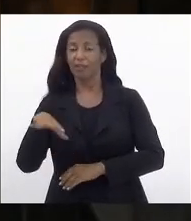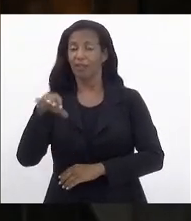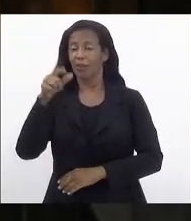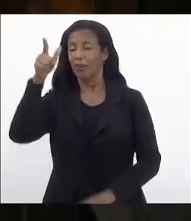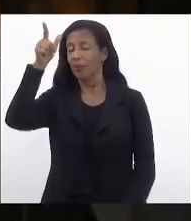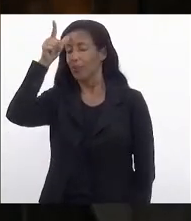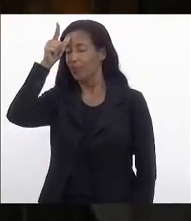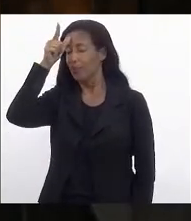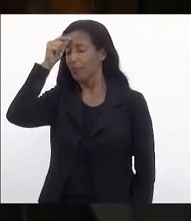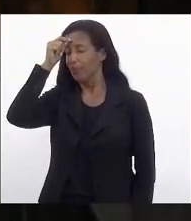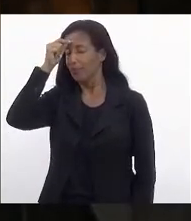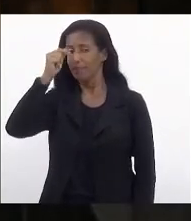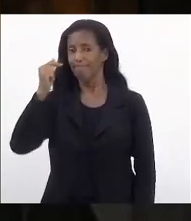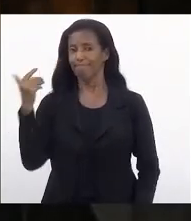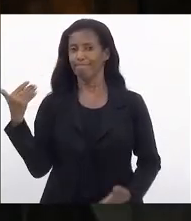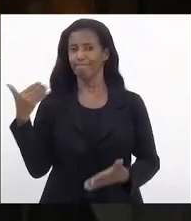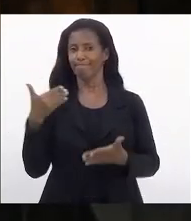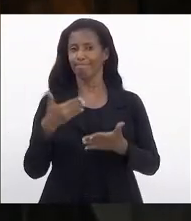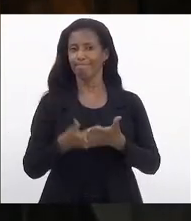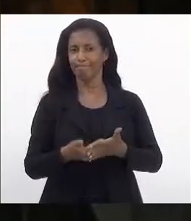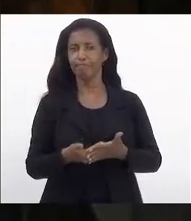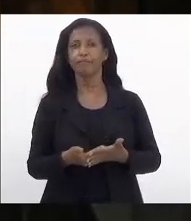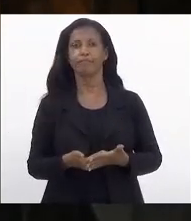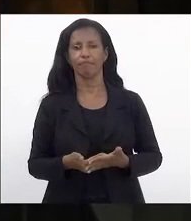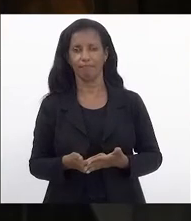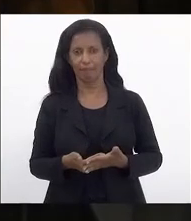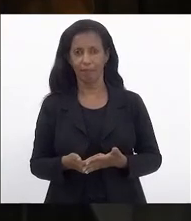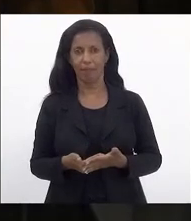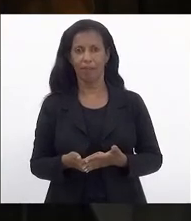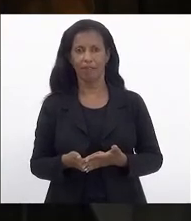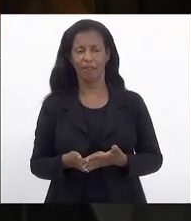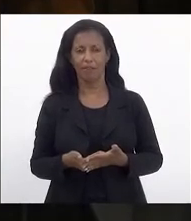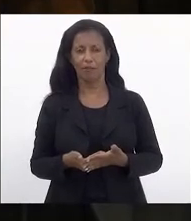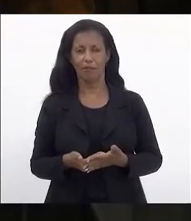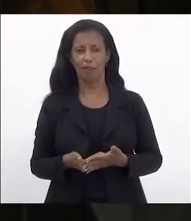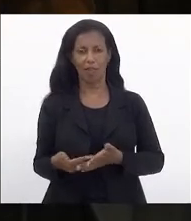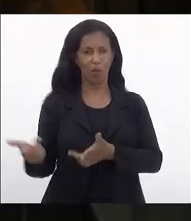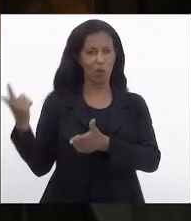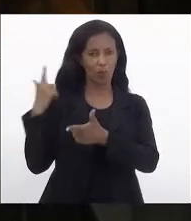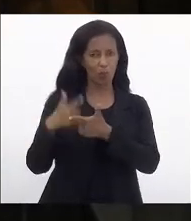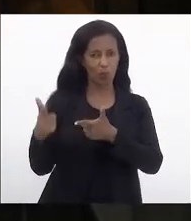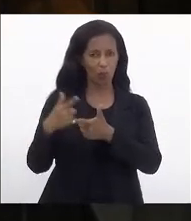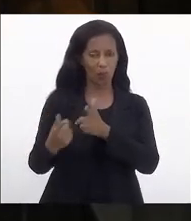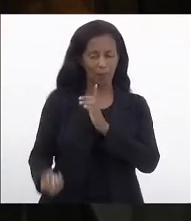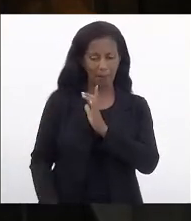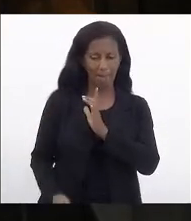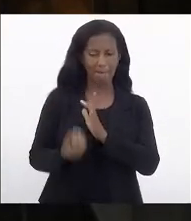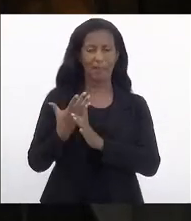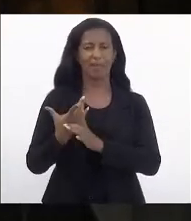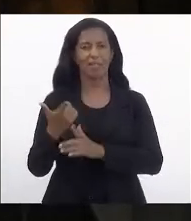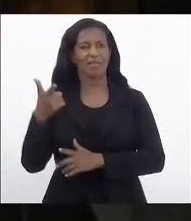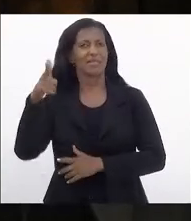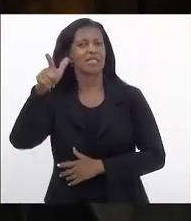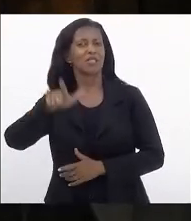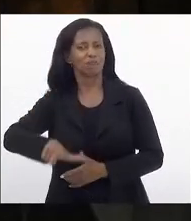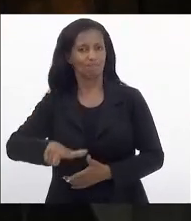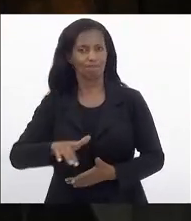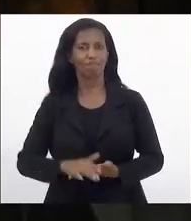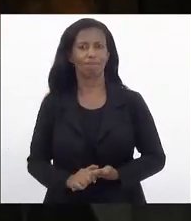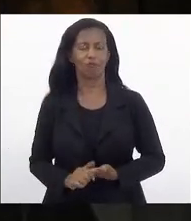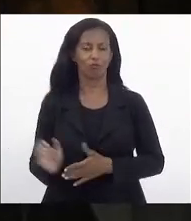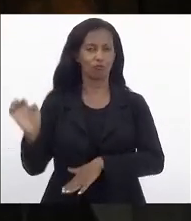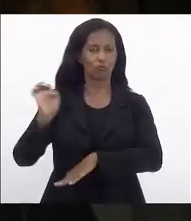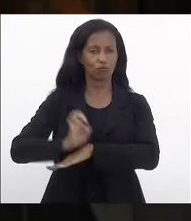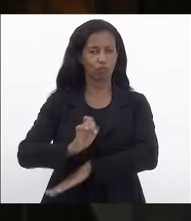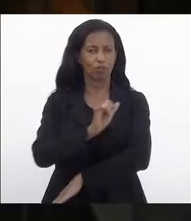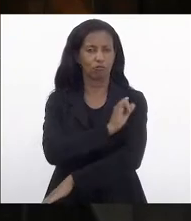venham a mão e empurra novamente a cabeça financeira do